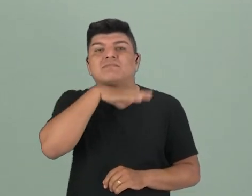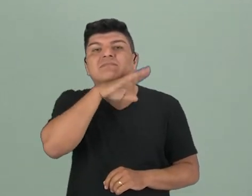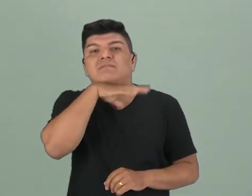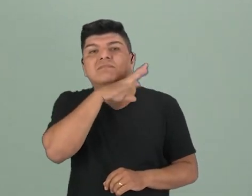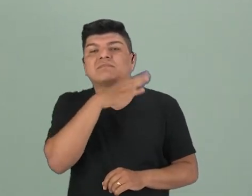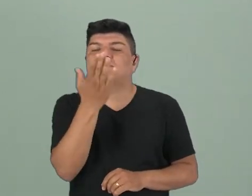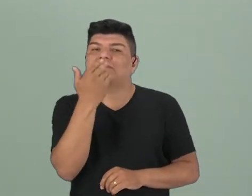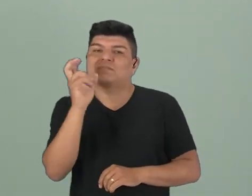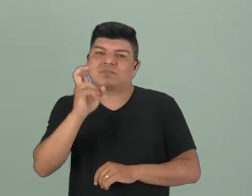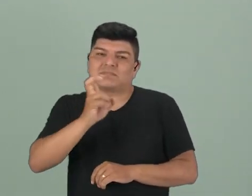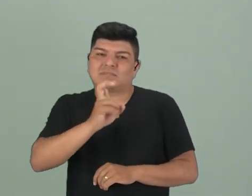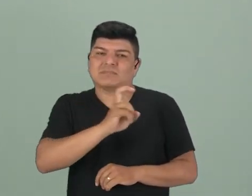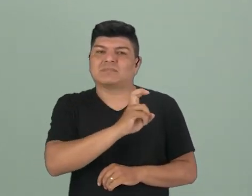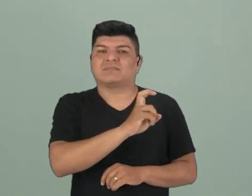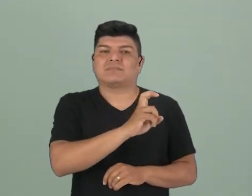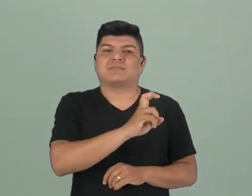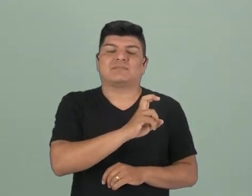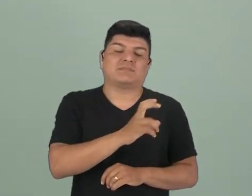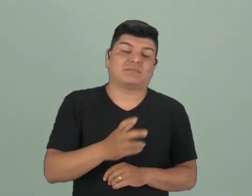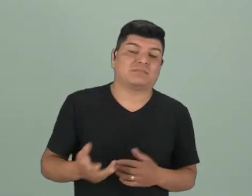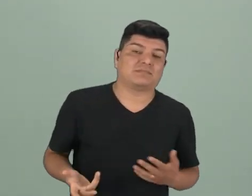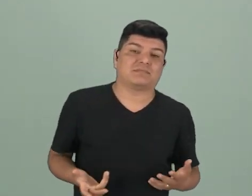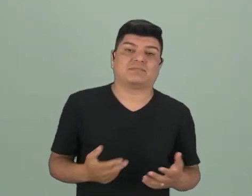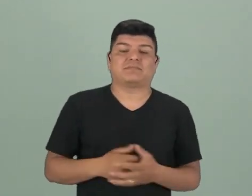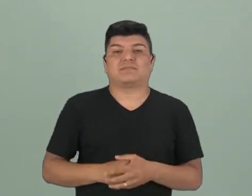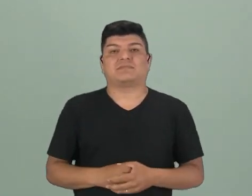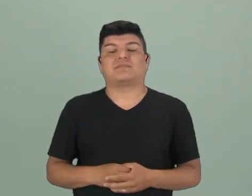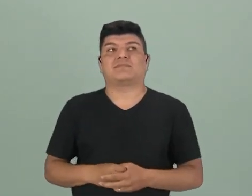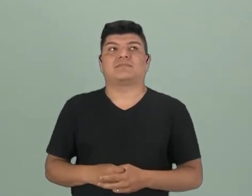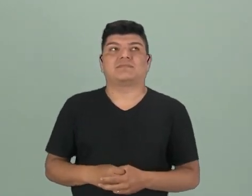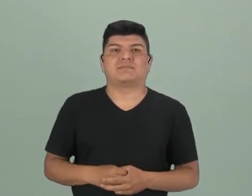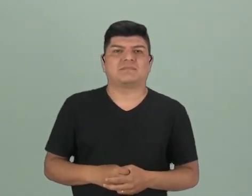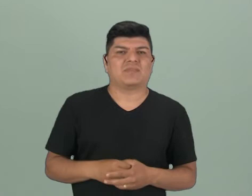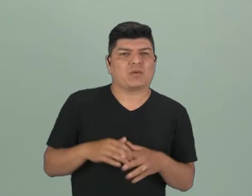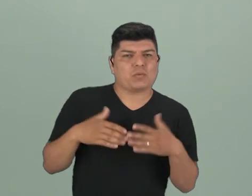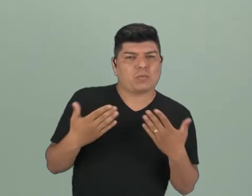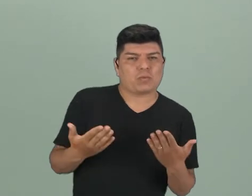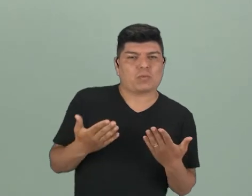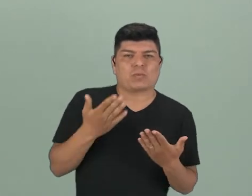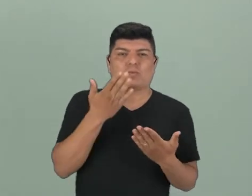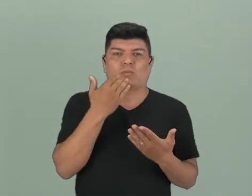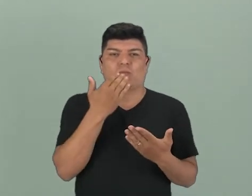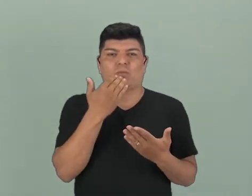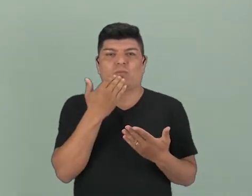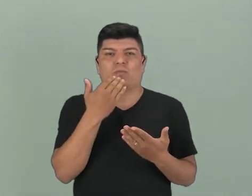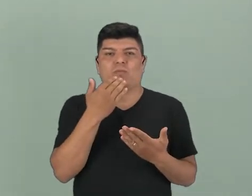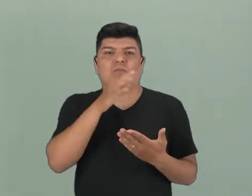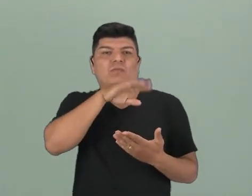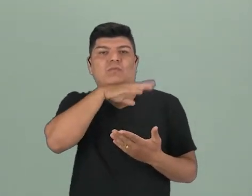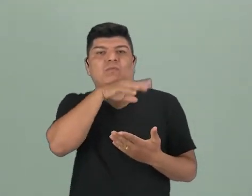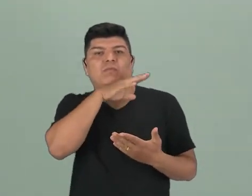Ou da cobra, né? Como a gente pode chamar também. É o